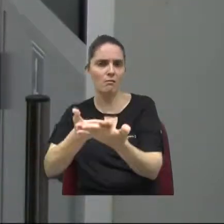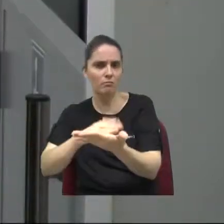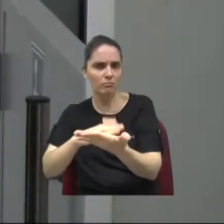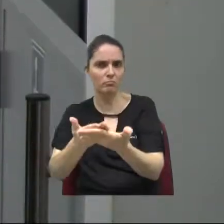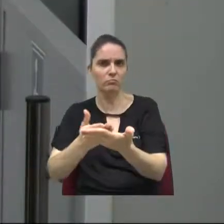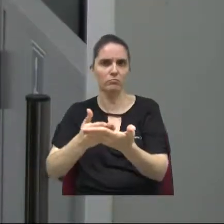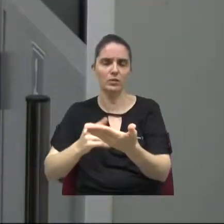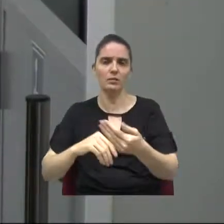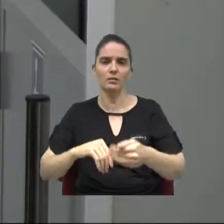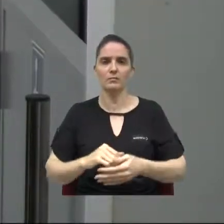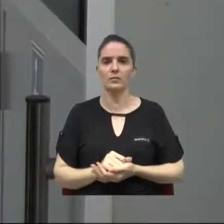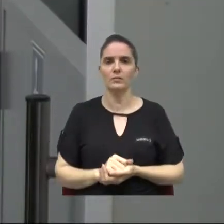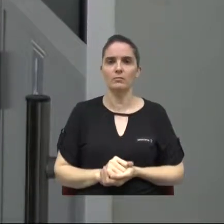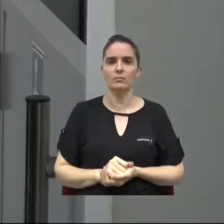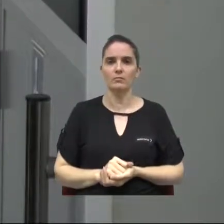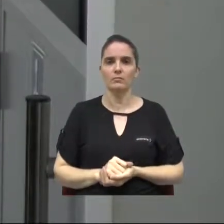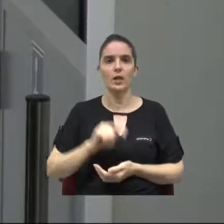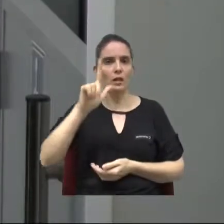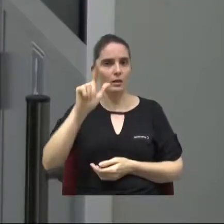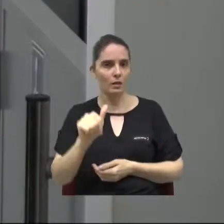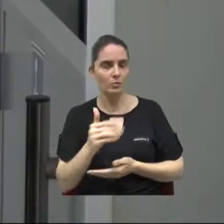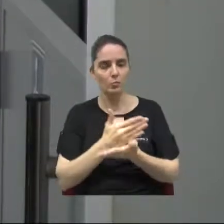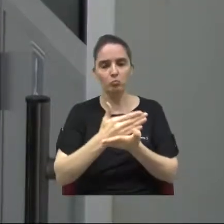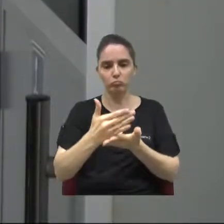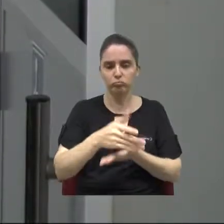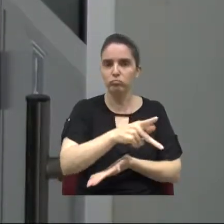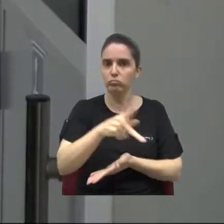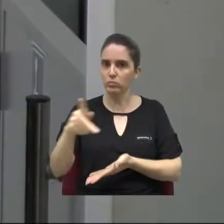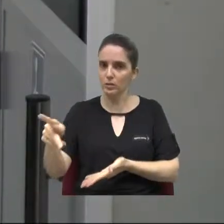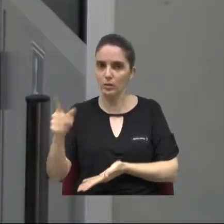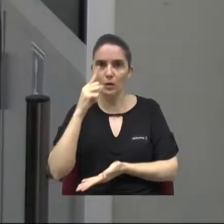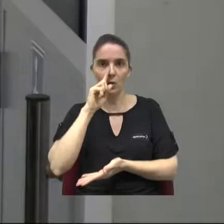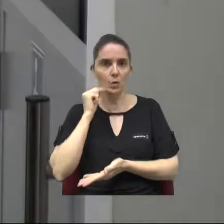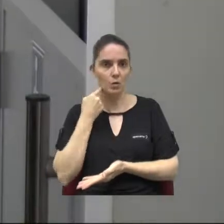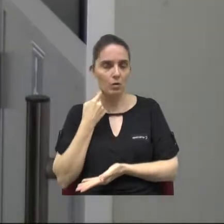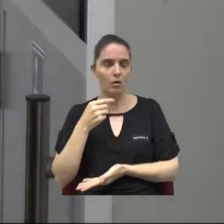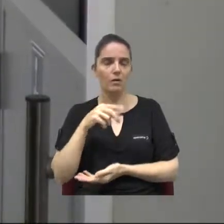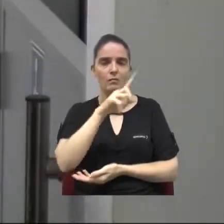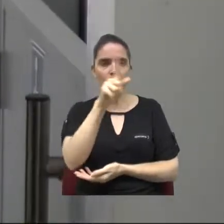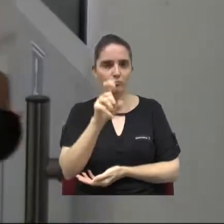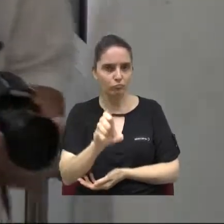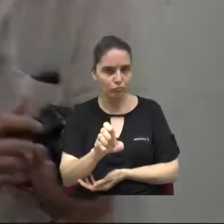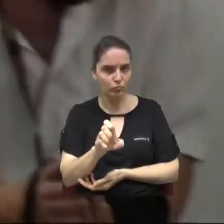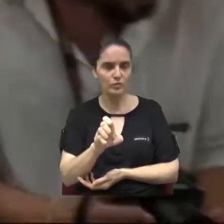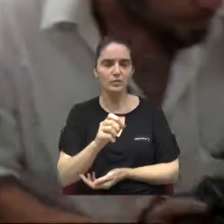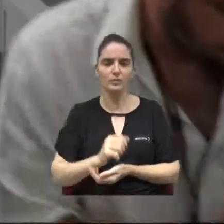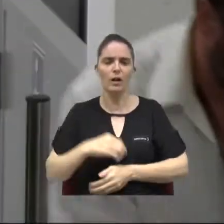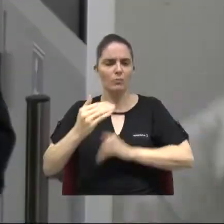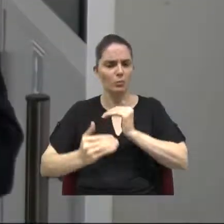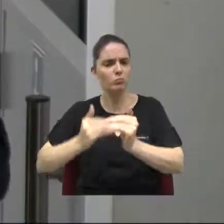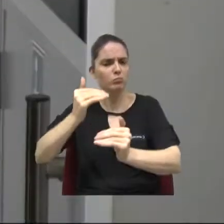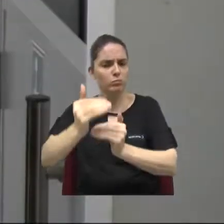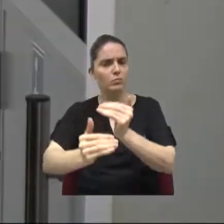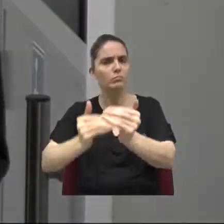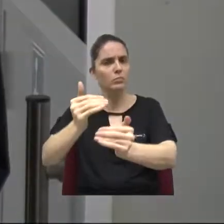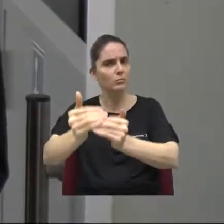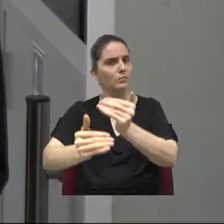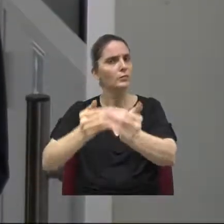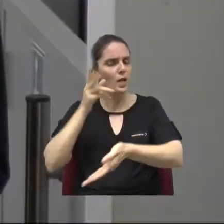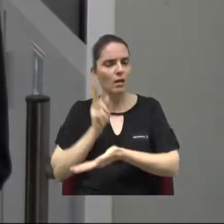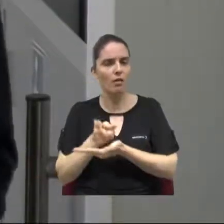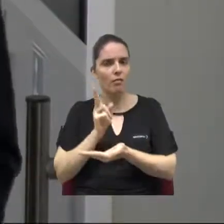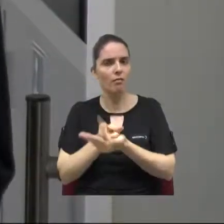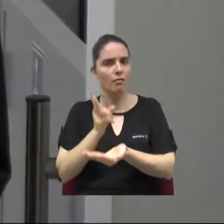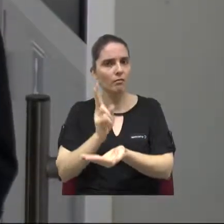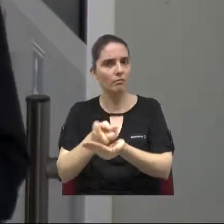implementação continuou depois do presidente Newton Santos, depois do presidente Zé Damix, e a tendência é continuar permanentemente, porque